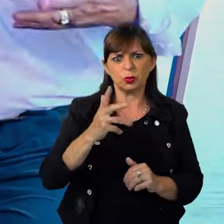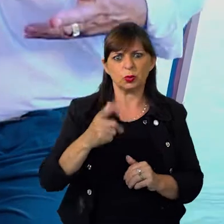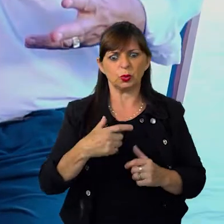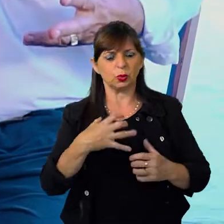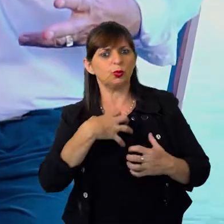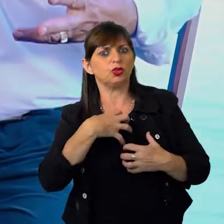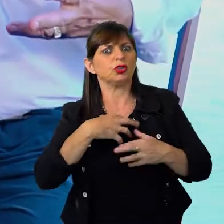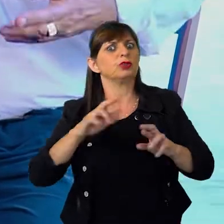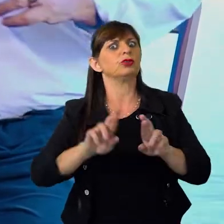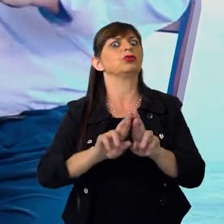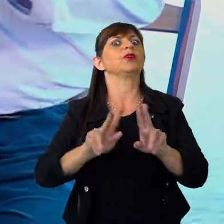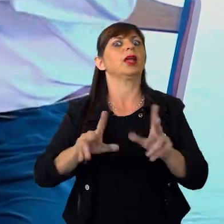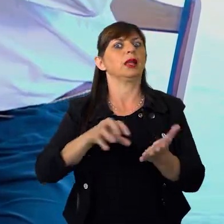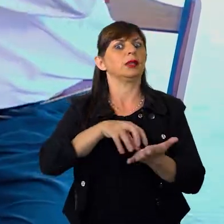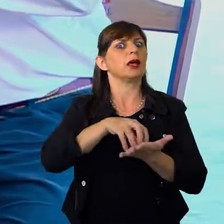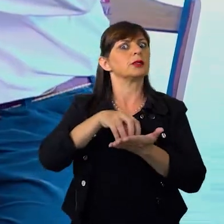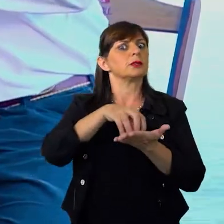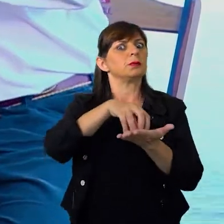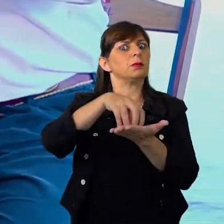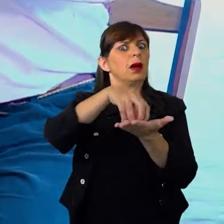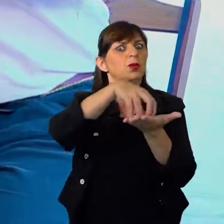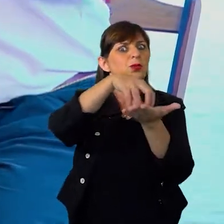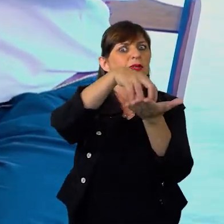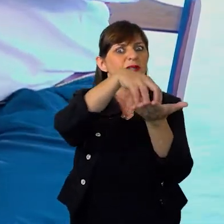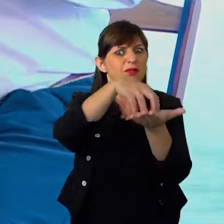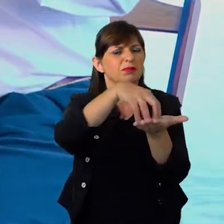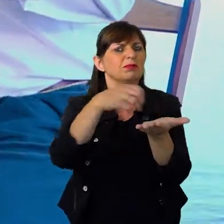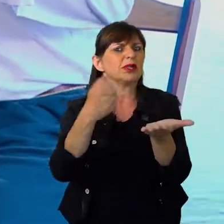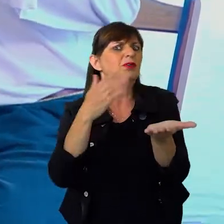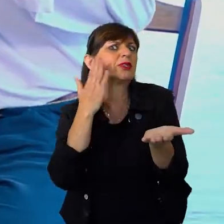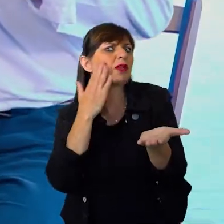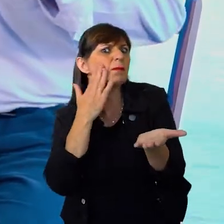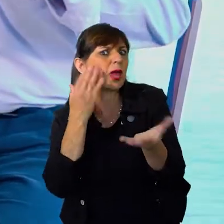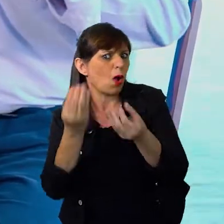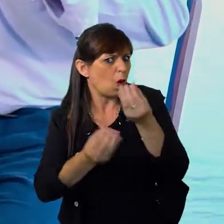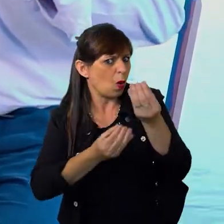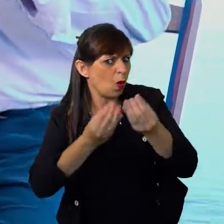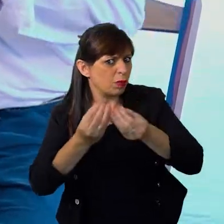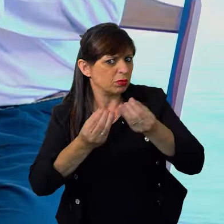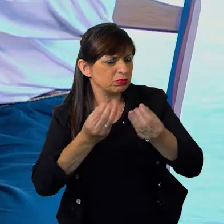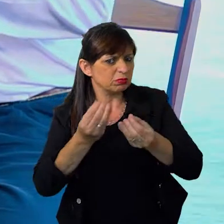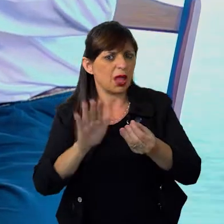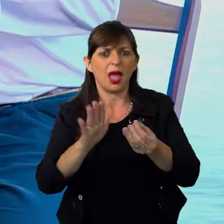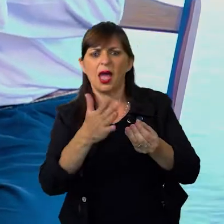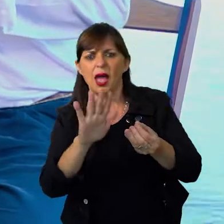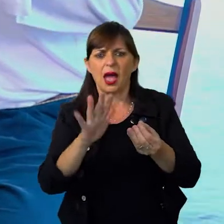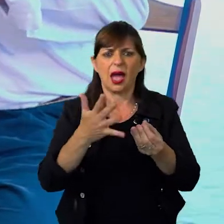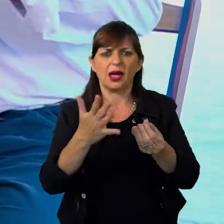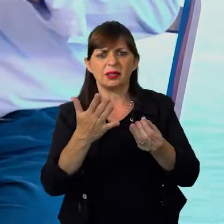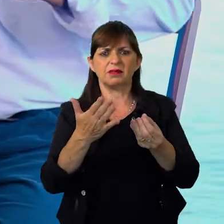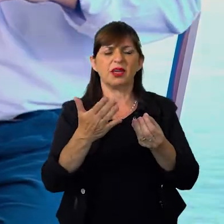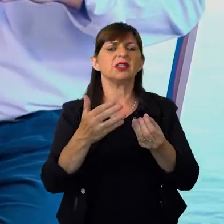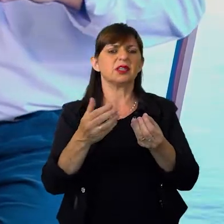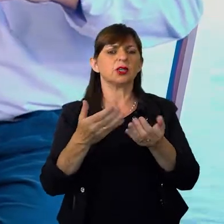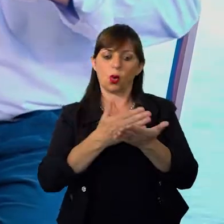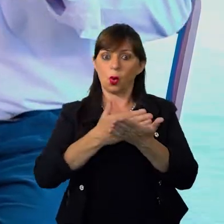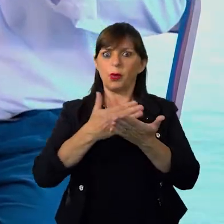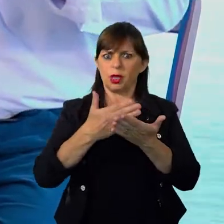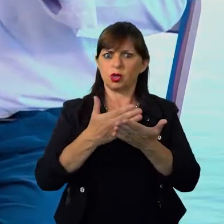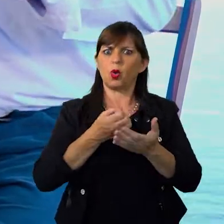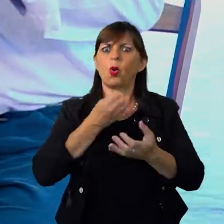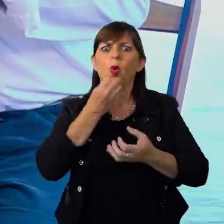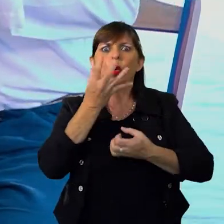alvoroçava um pouquinho as bolsas volto Zé os essas dicas de passagem que muitas vezes elas viram como você falar no começo